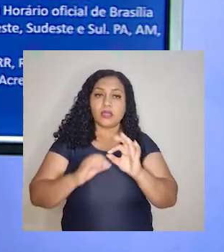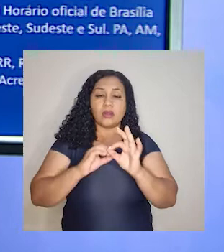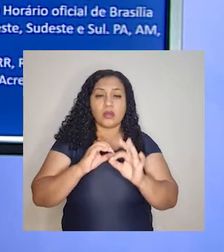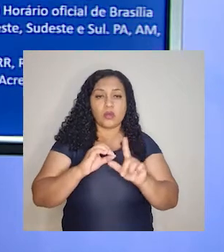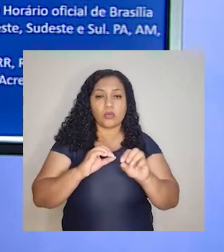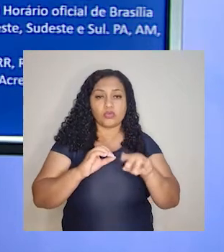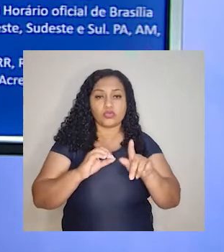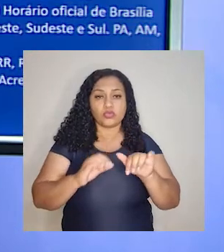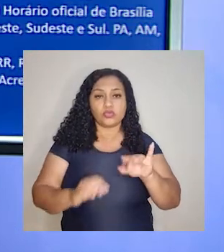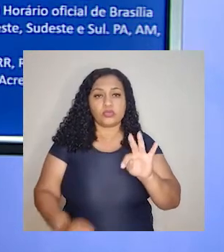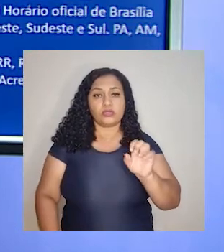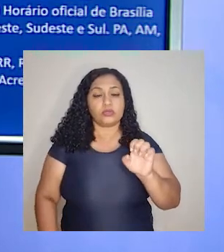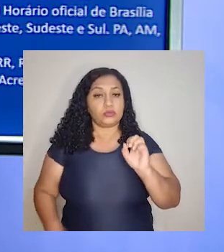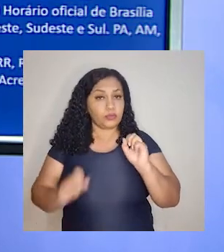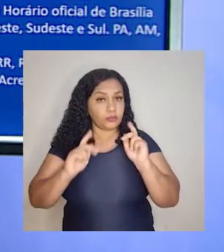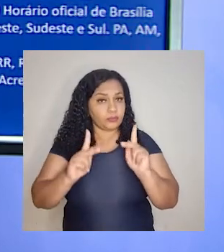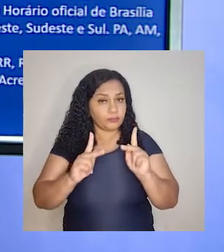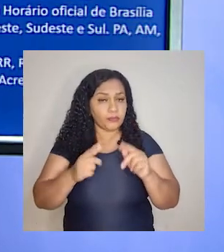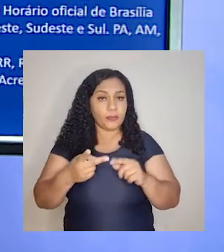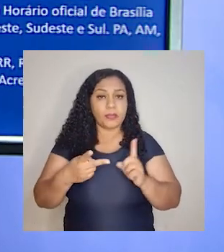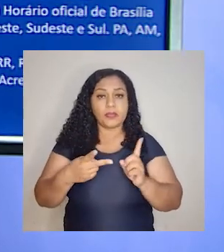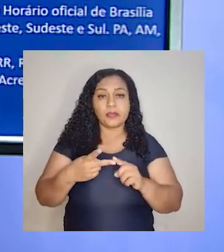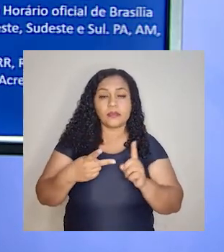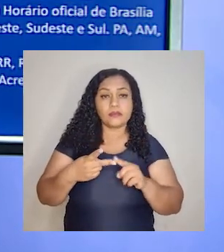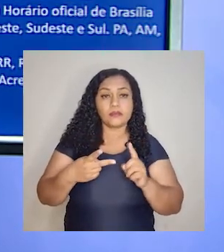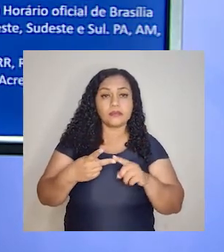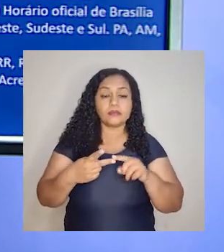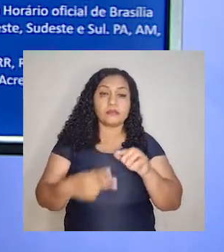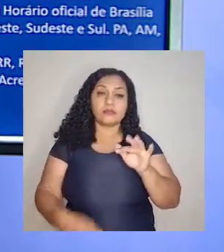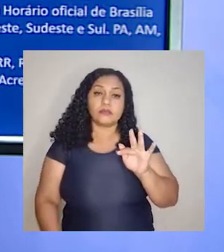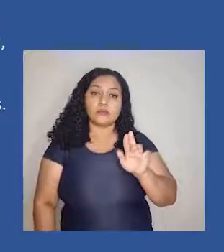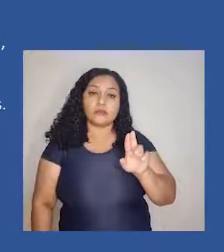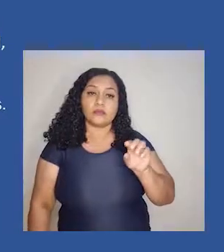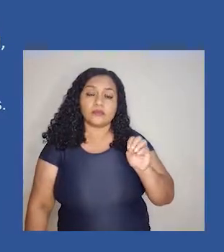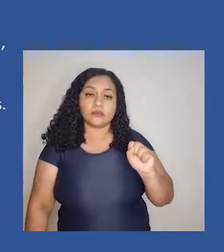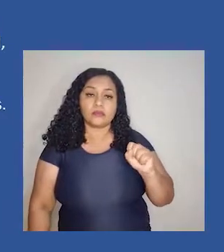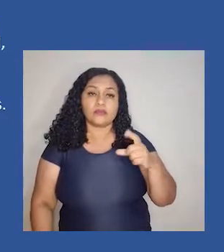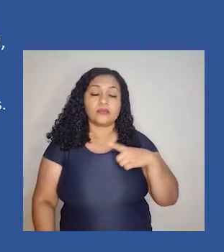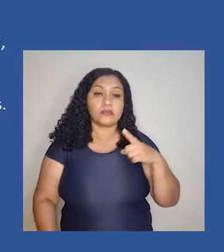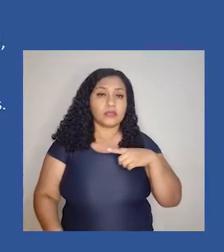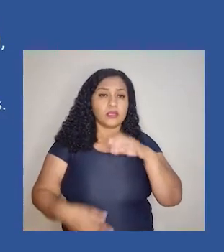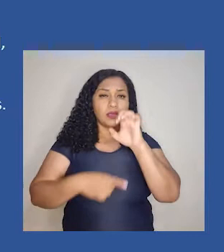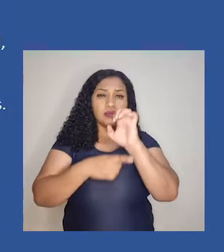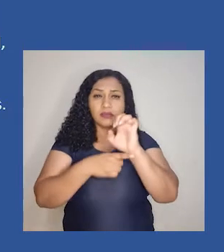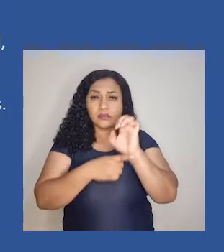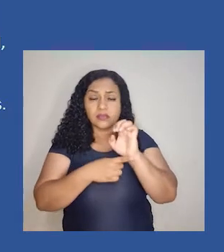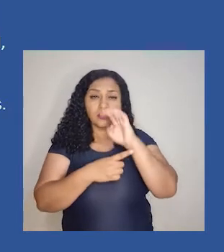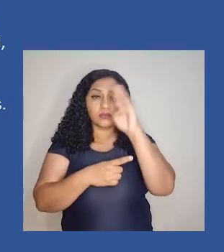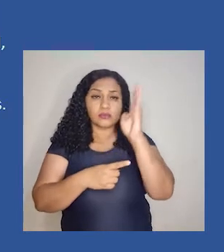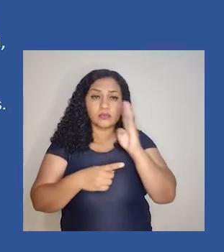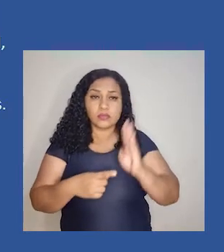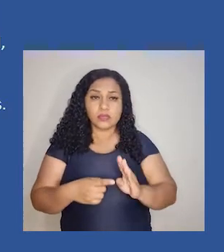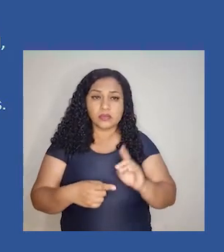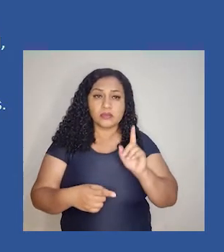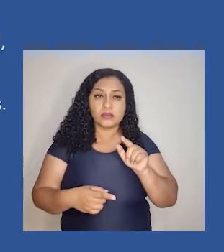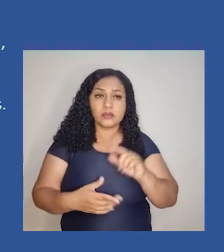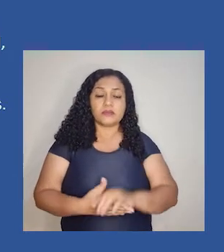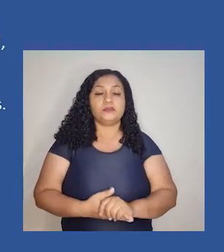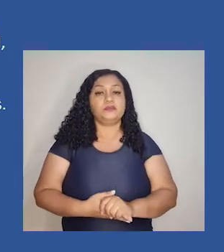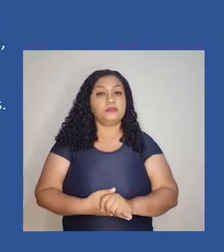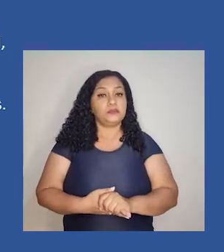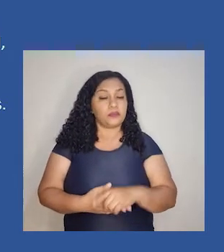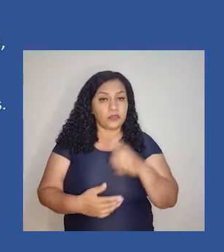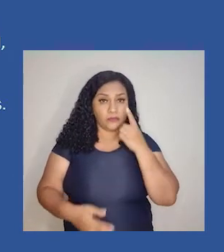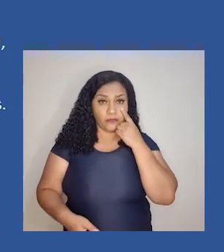ao grau 30 de longitude beleza ok o nosso segundo fuso-horário aonde pega né uma grande